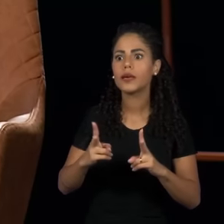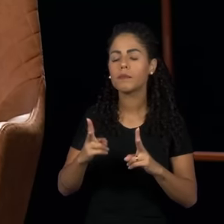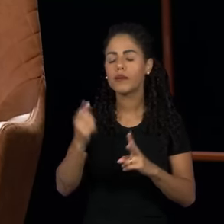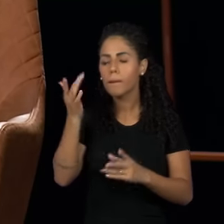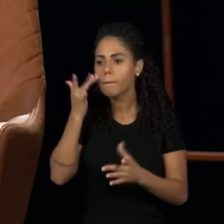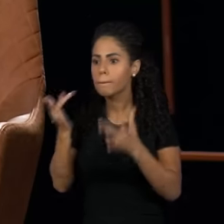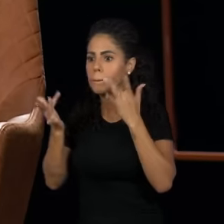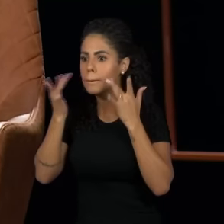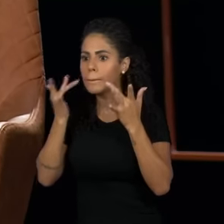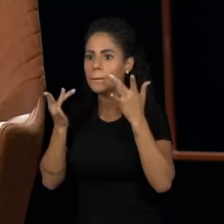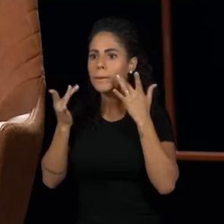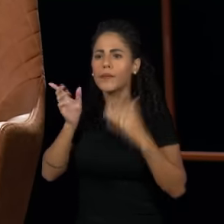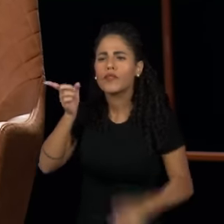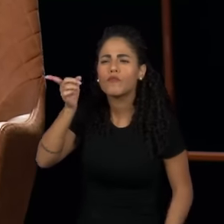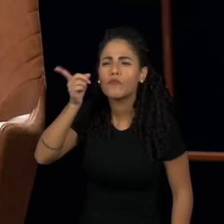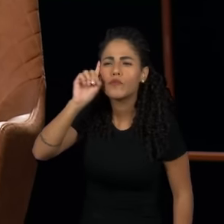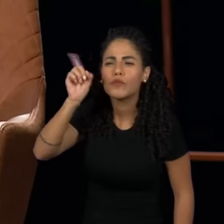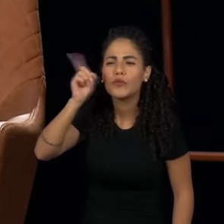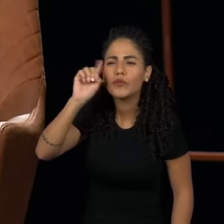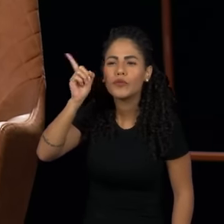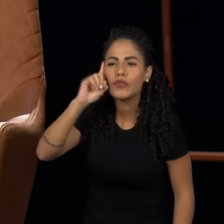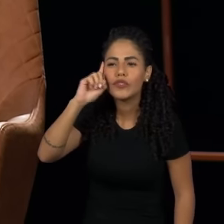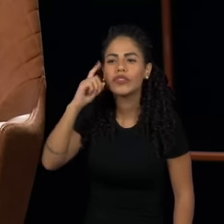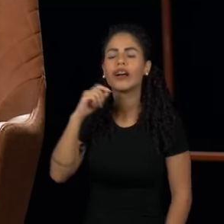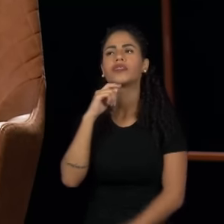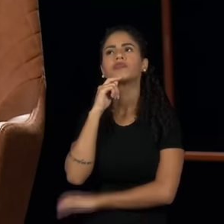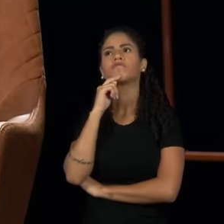peça, todos os dias, eu falo, que